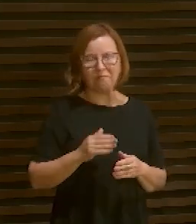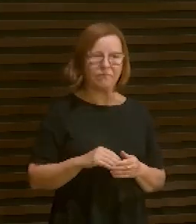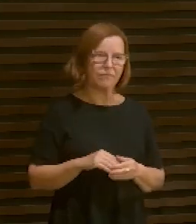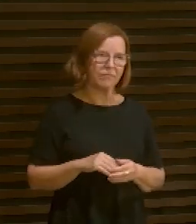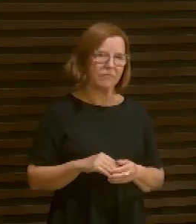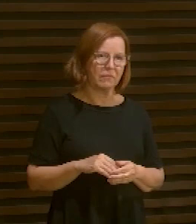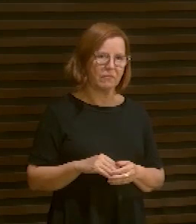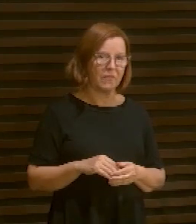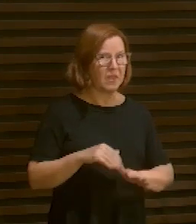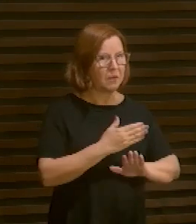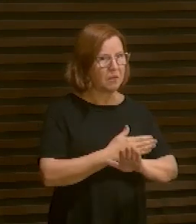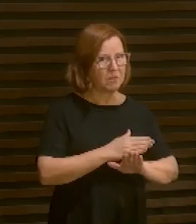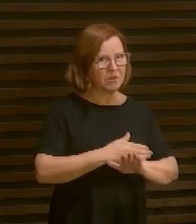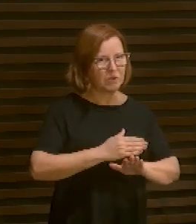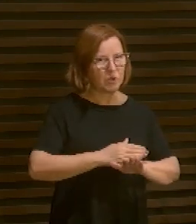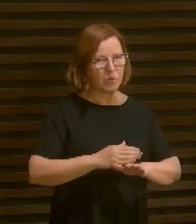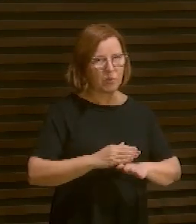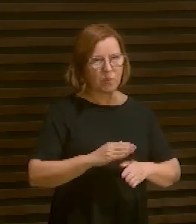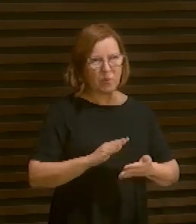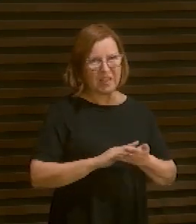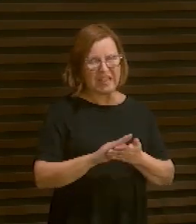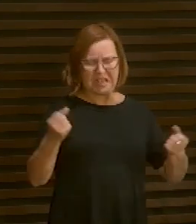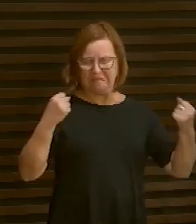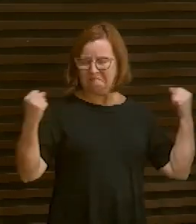e não praticou nenhuma atividade física.